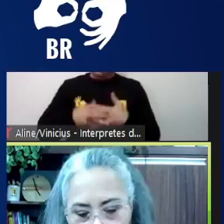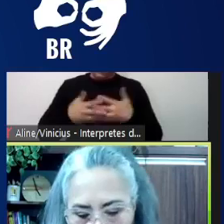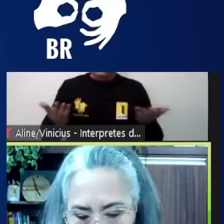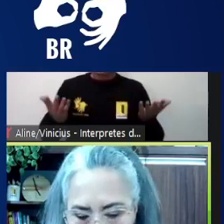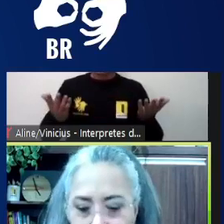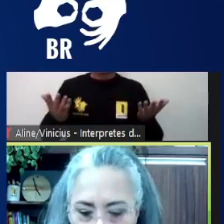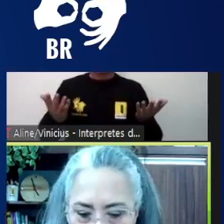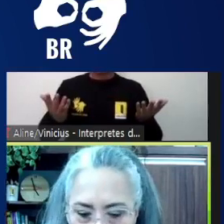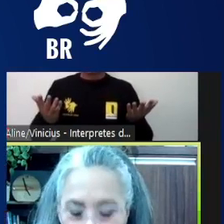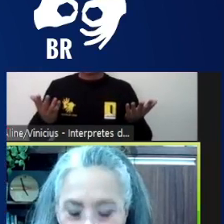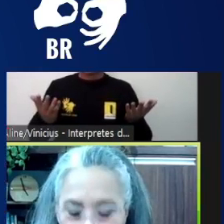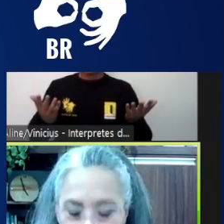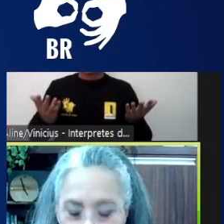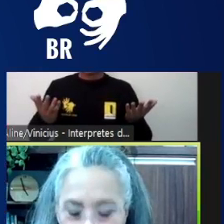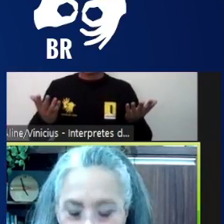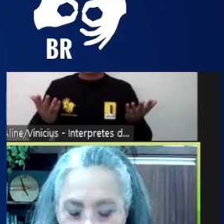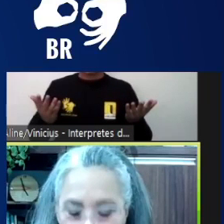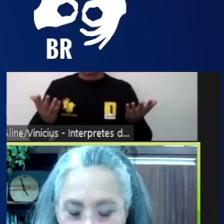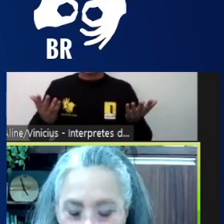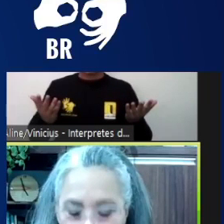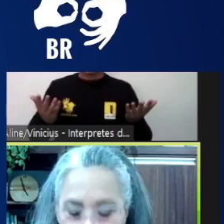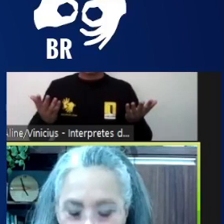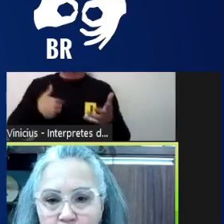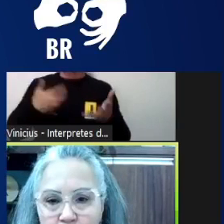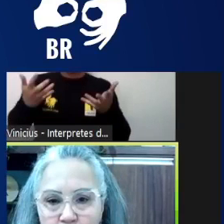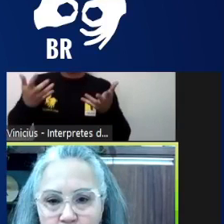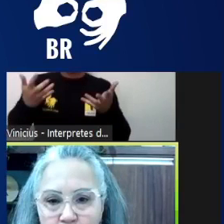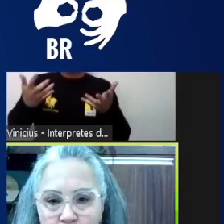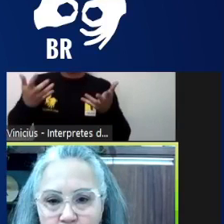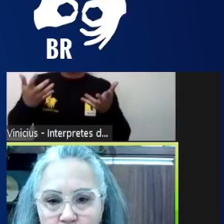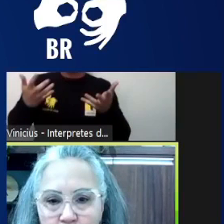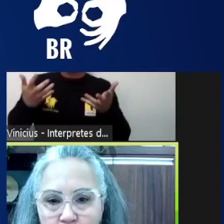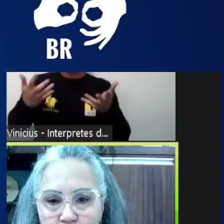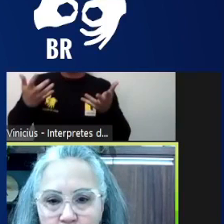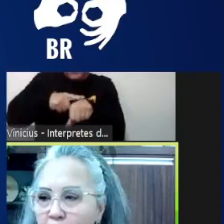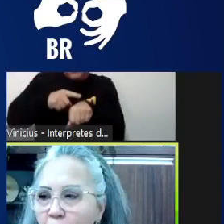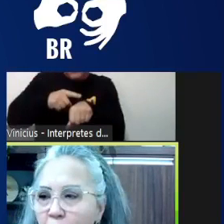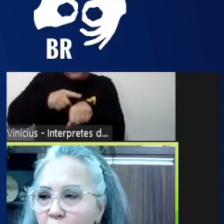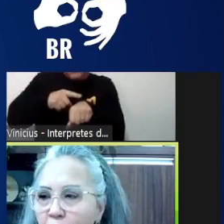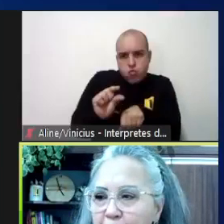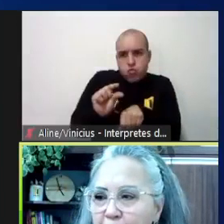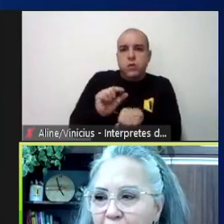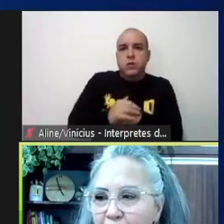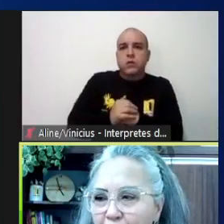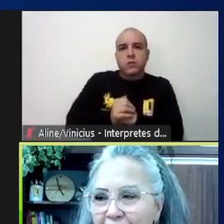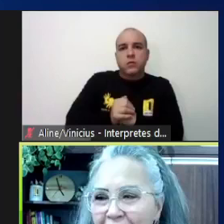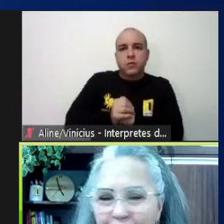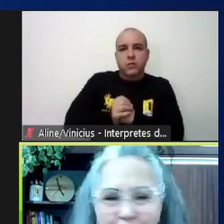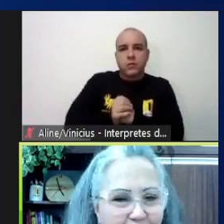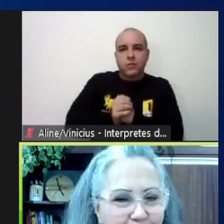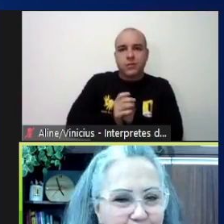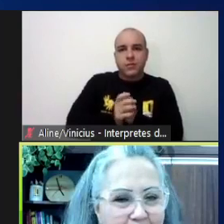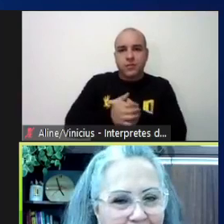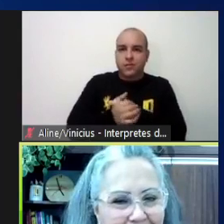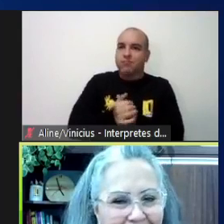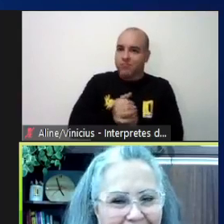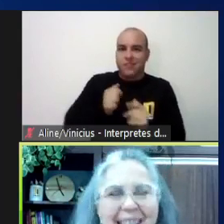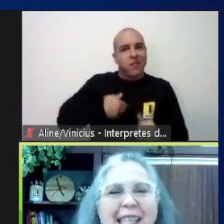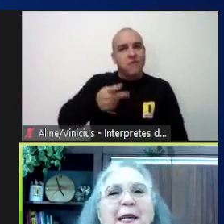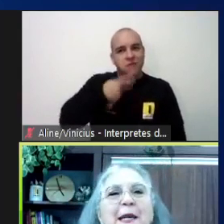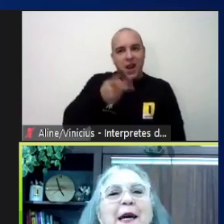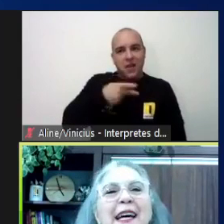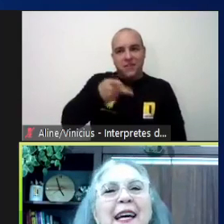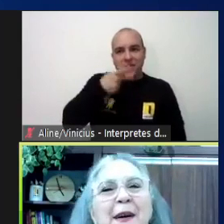que encaminhando aqui para o final, não sei quanto tempo eu tenho, Fátima, me corte, porque eu falo, falo demais, né?